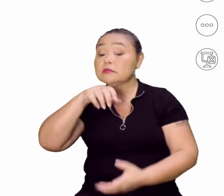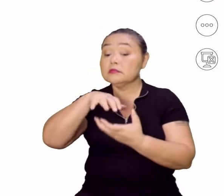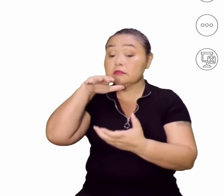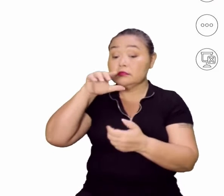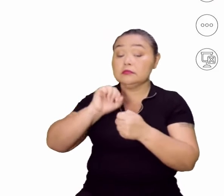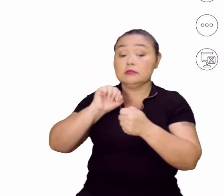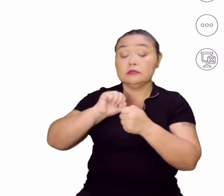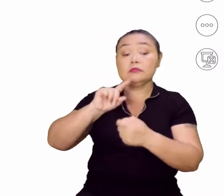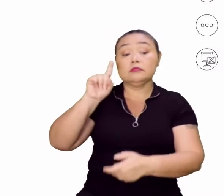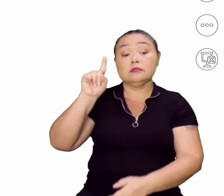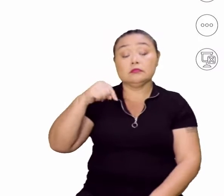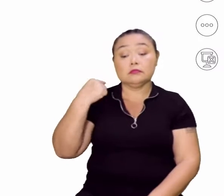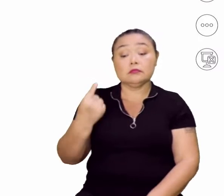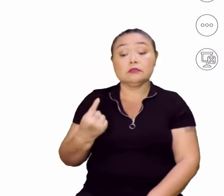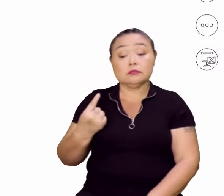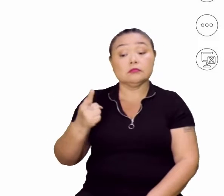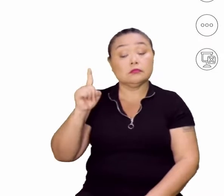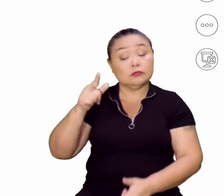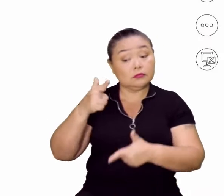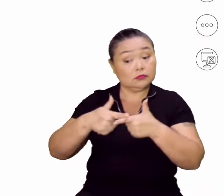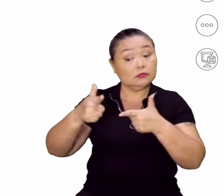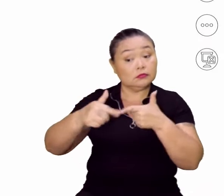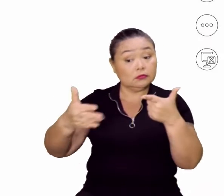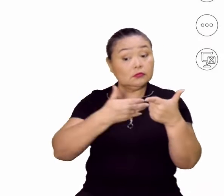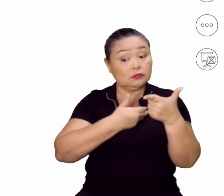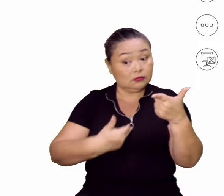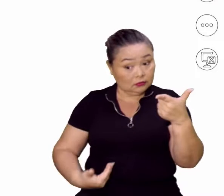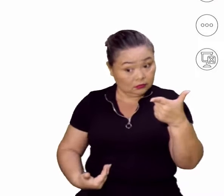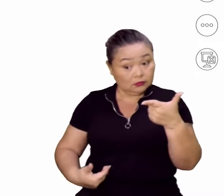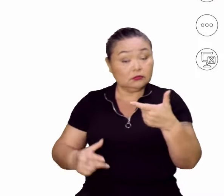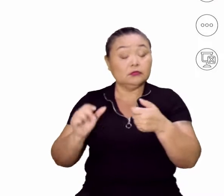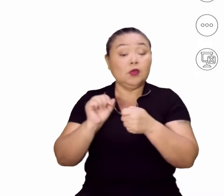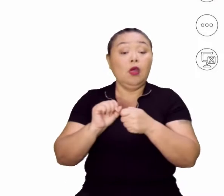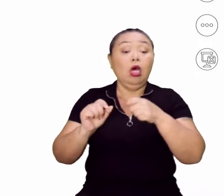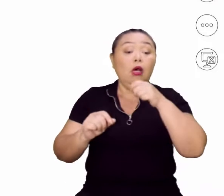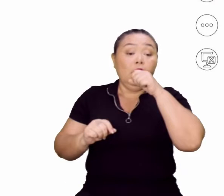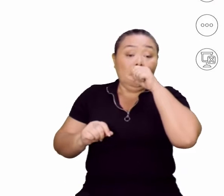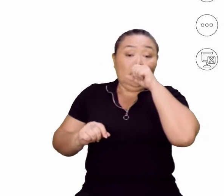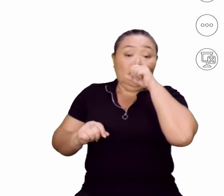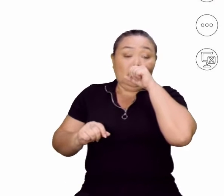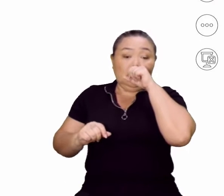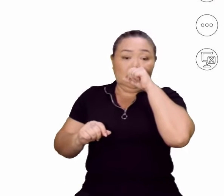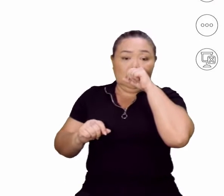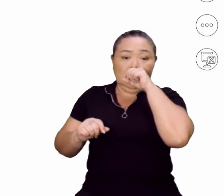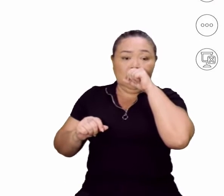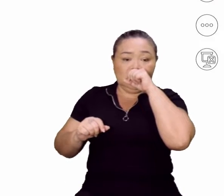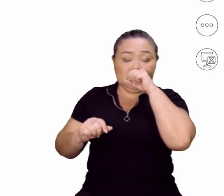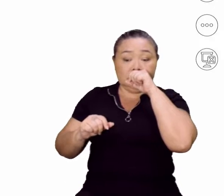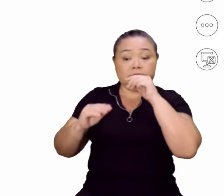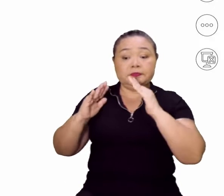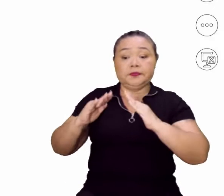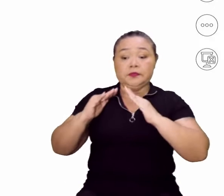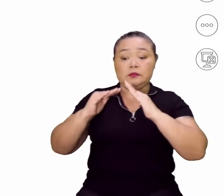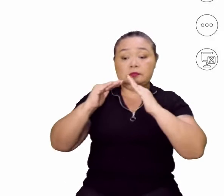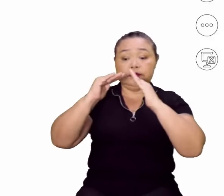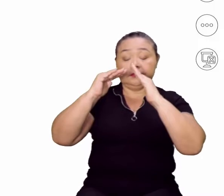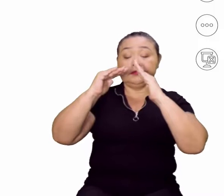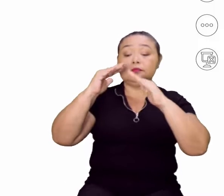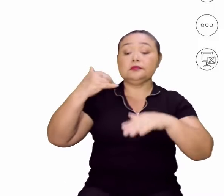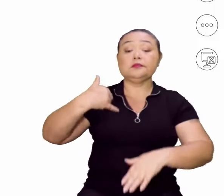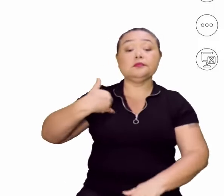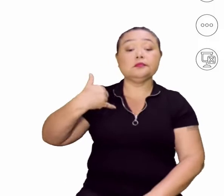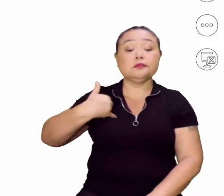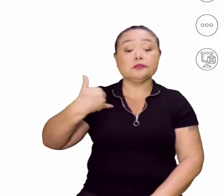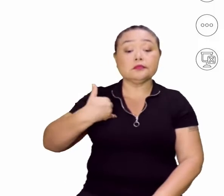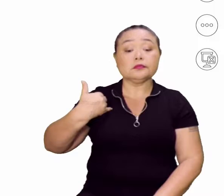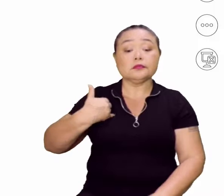Está arrecadando menos e pagando mais. E aí você tem essas pirâmides. Pirâmide etária. Pirâmide etária maior